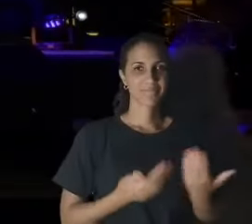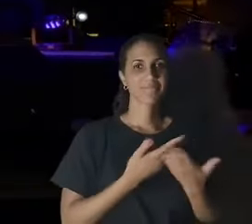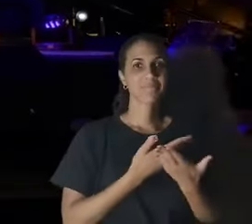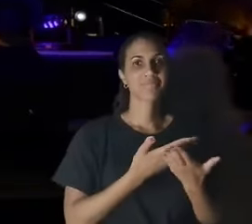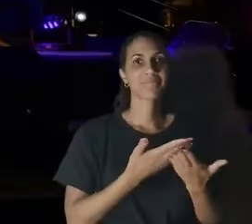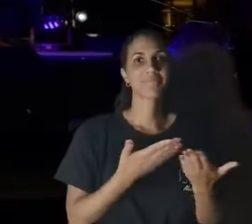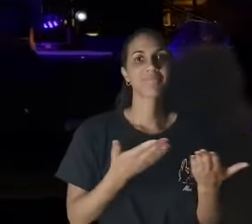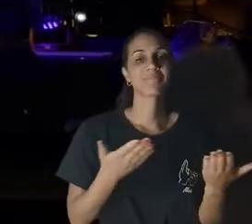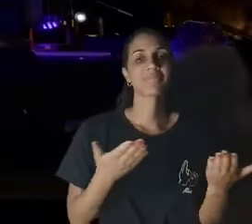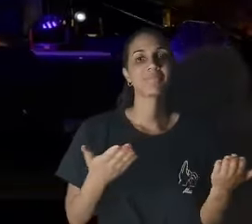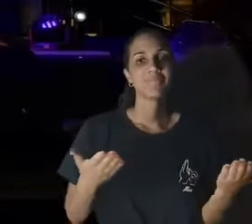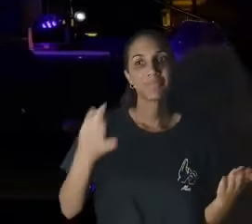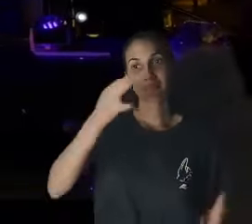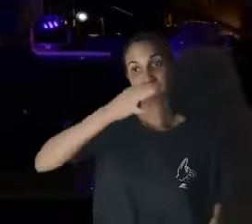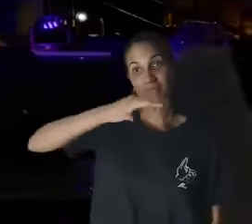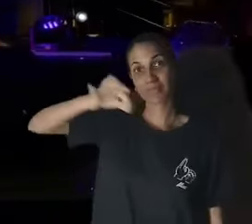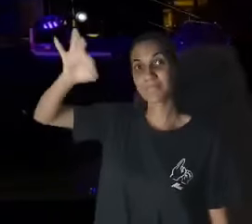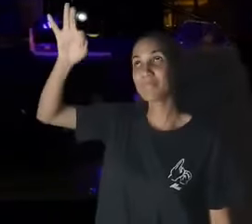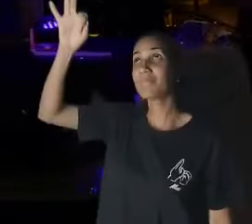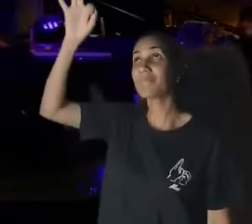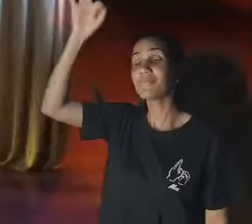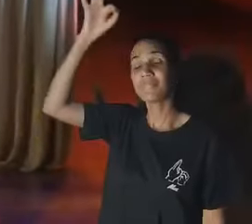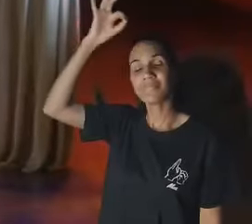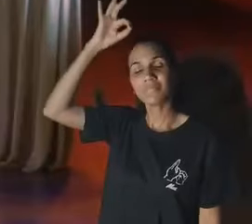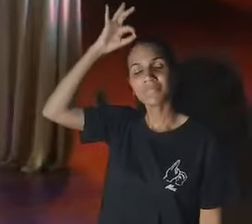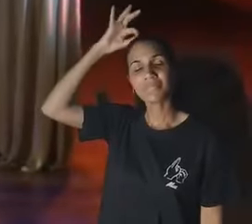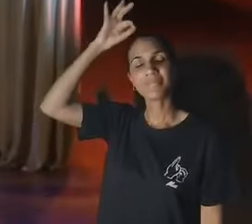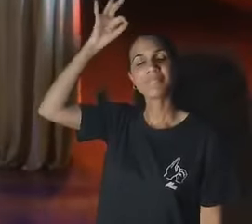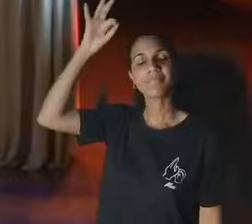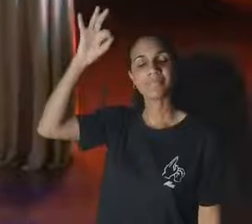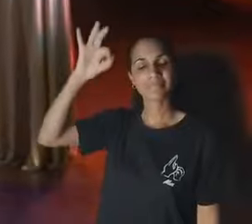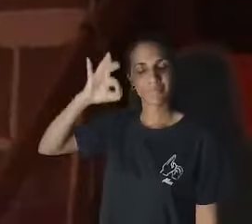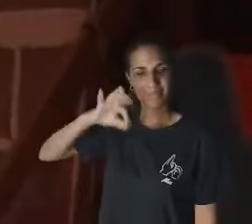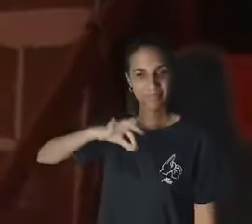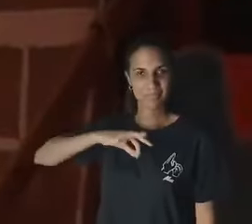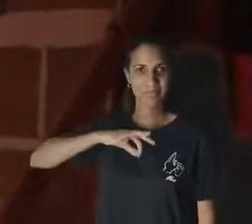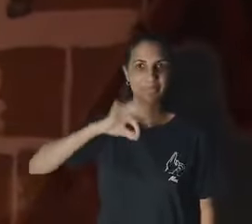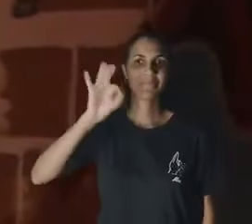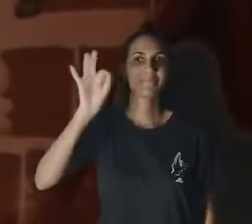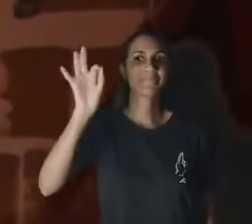vós. Envio meu Espírito